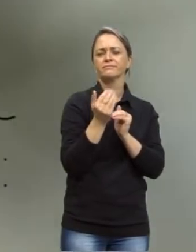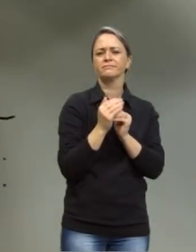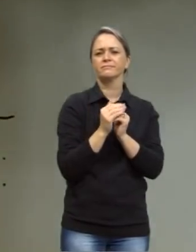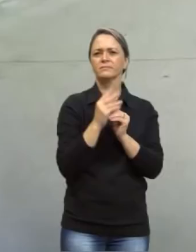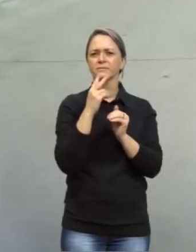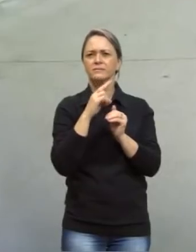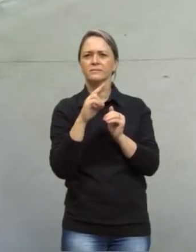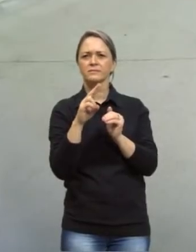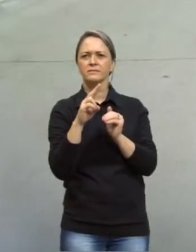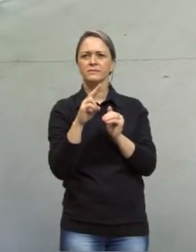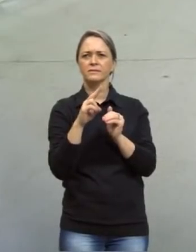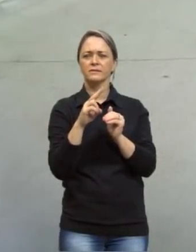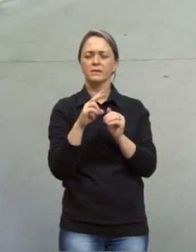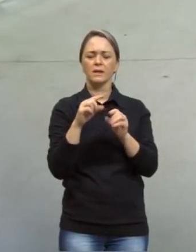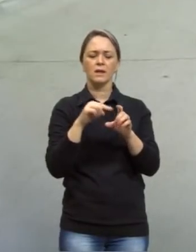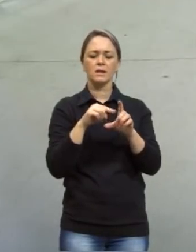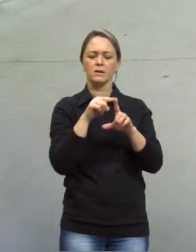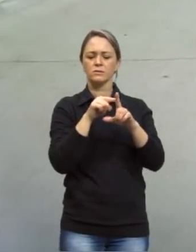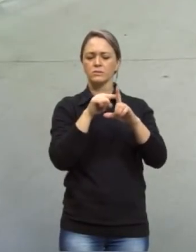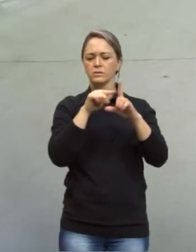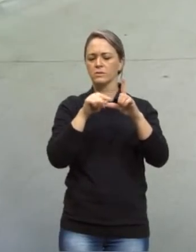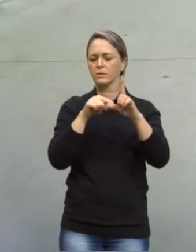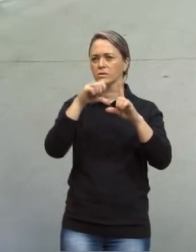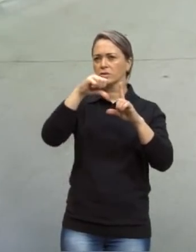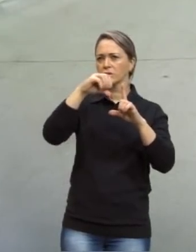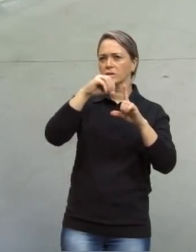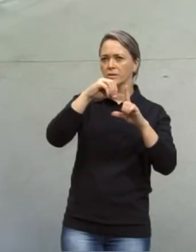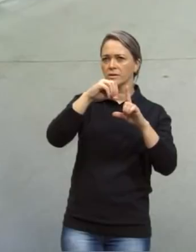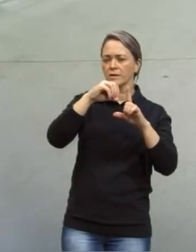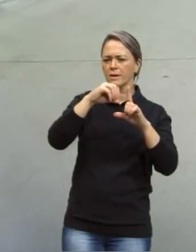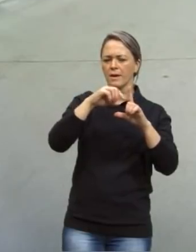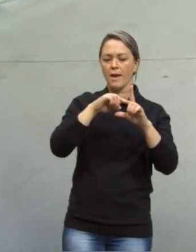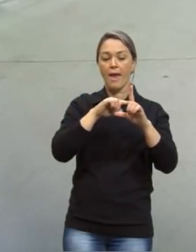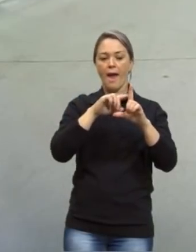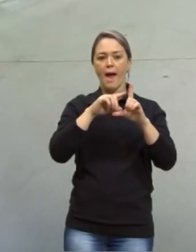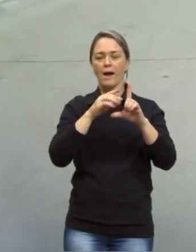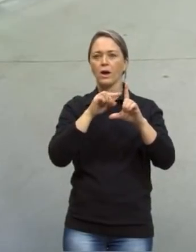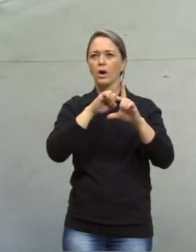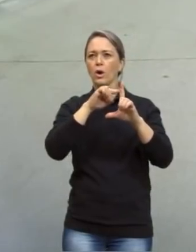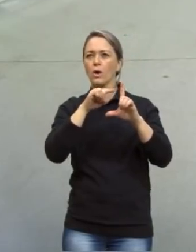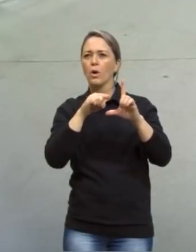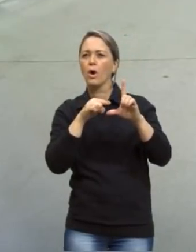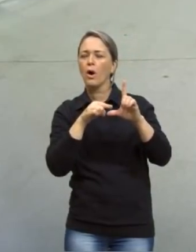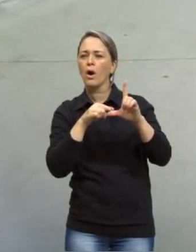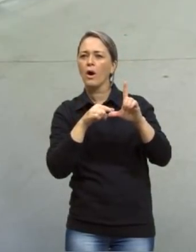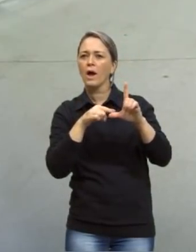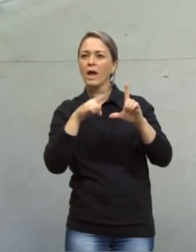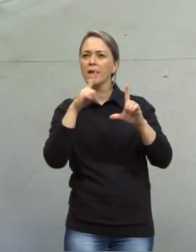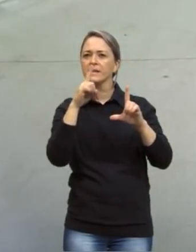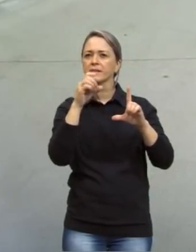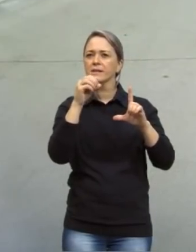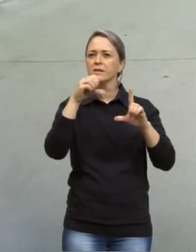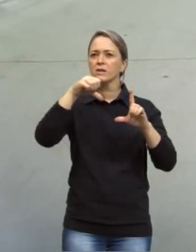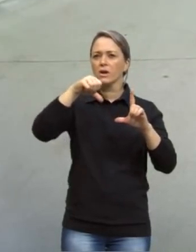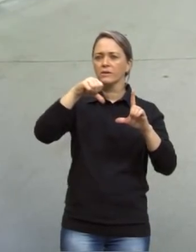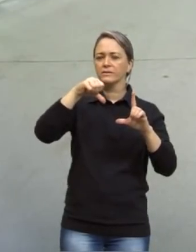aqui o tio um ângulo de noventa e aqui eu vou ter um ângulo de aproximadamente 109°